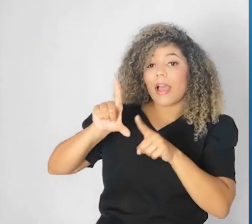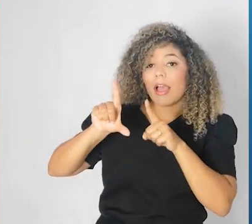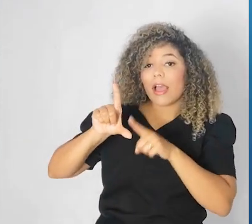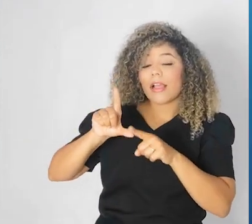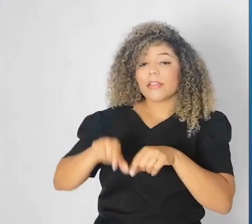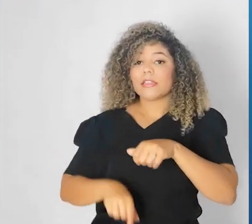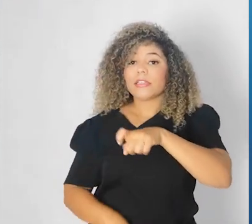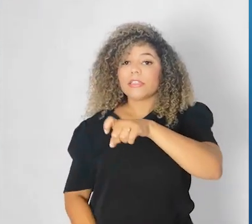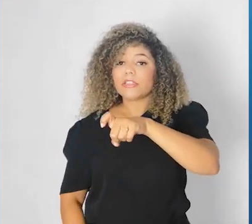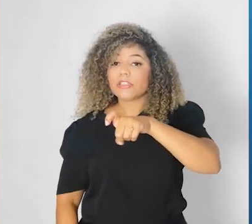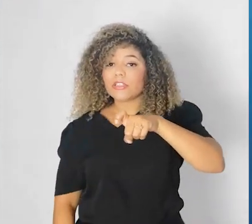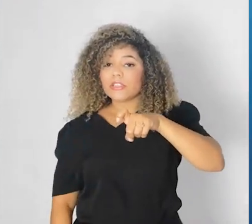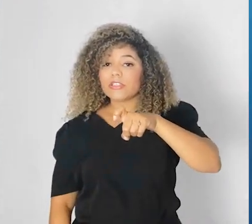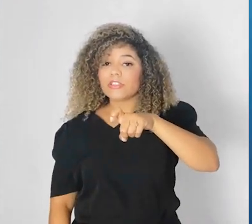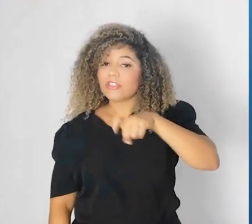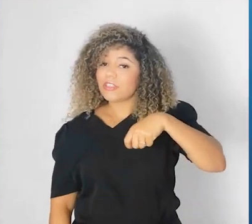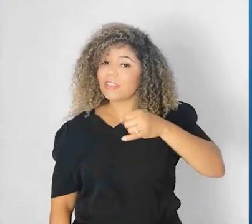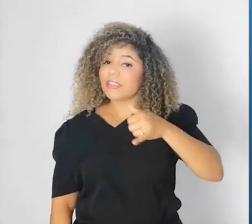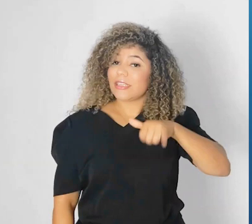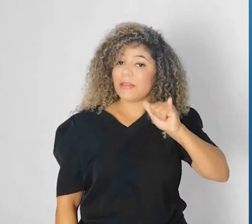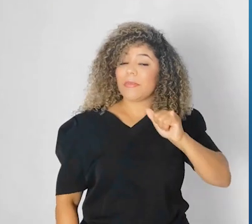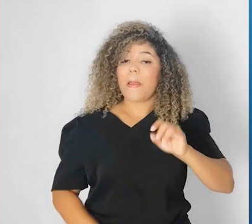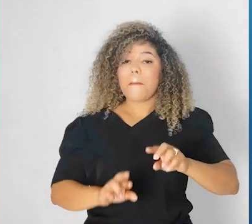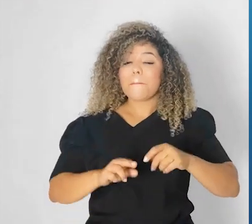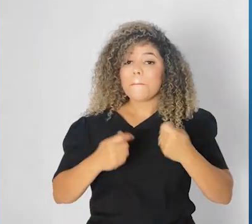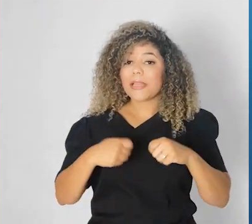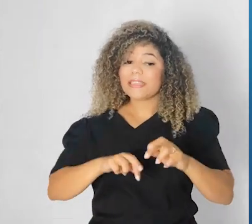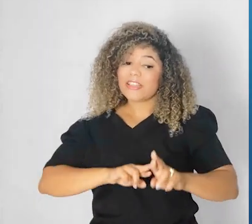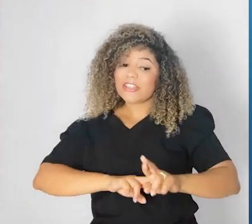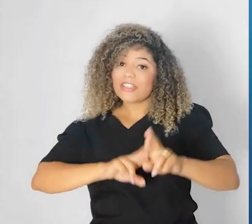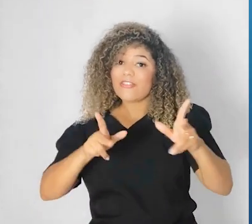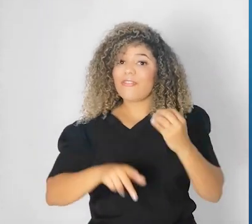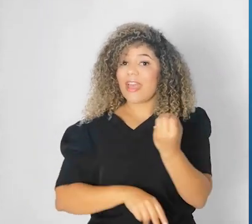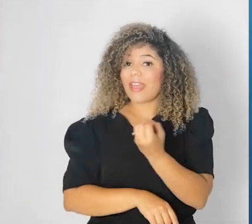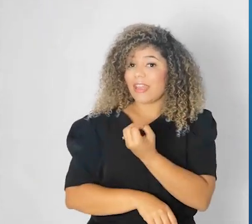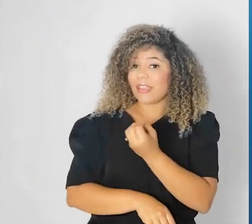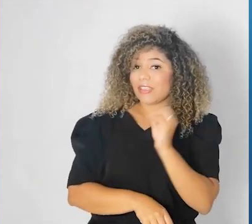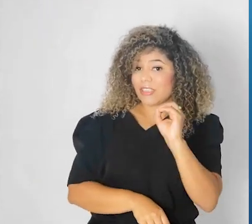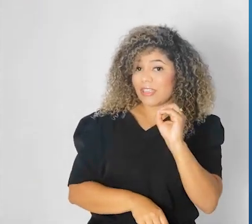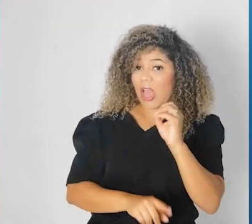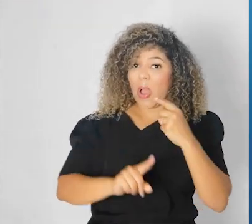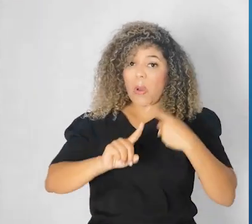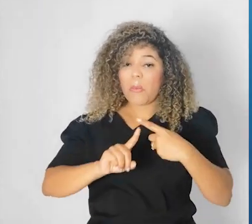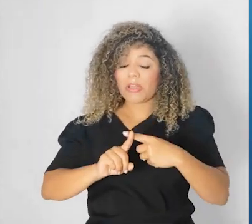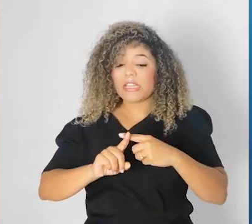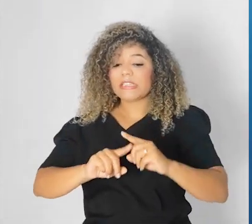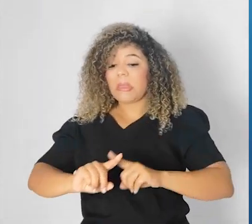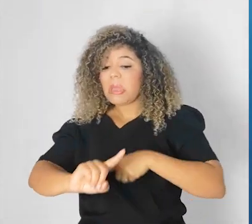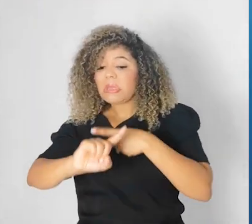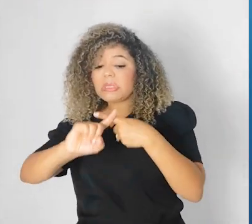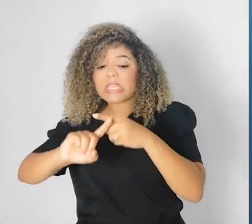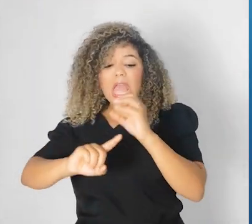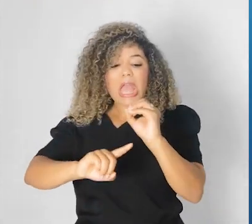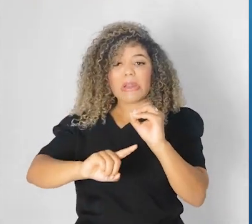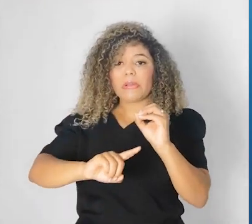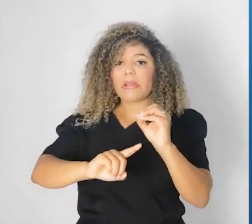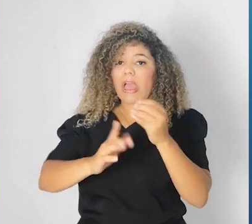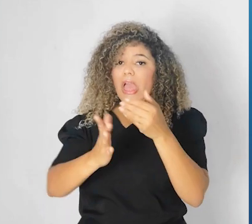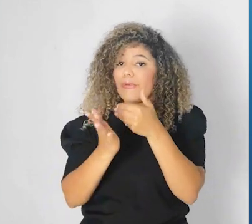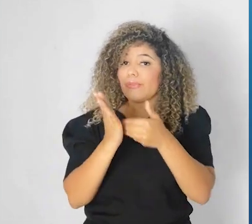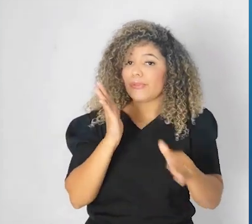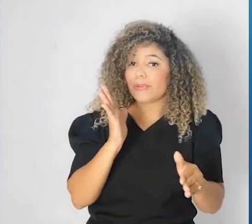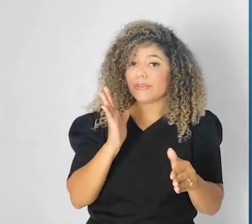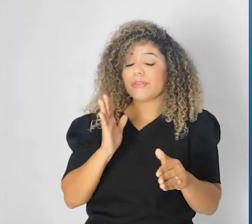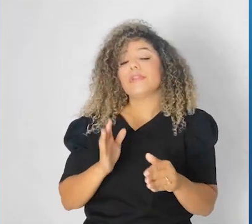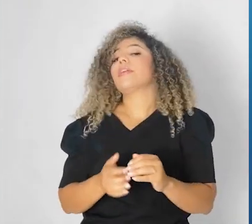y, eles têm que ser diferentes de zero. Logicamente, porque se eu tenho 0 vezes x, vai ser igual a zero, eu estou eliminando aqui uma